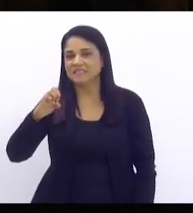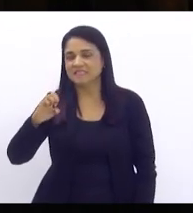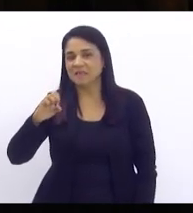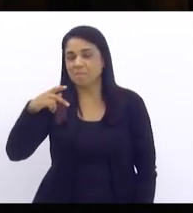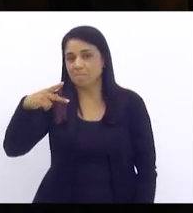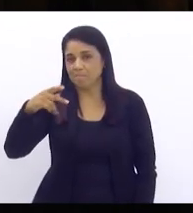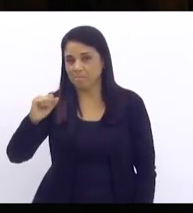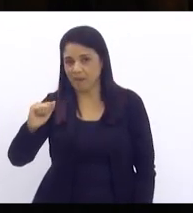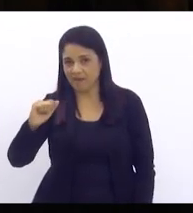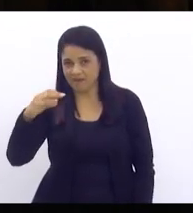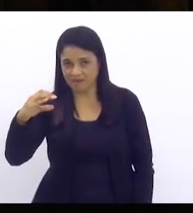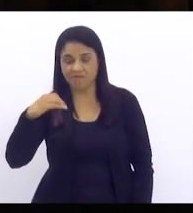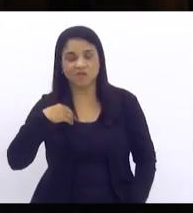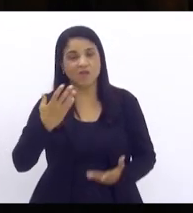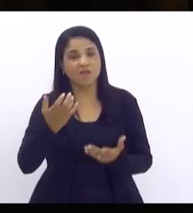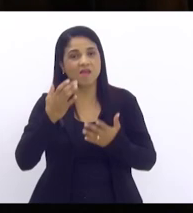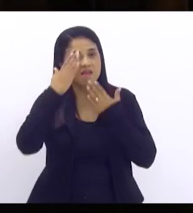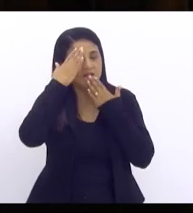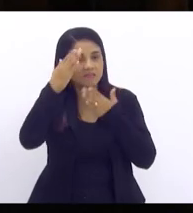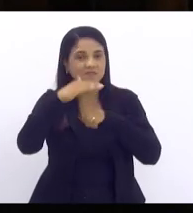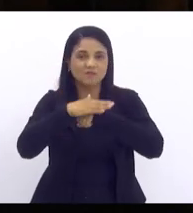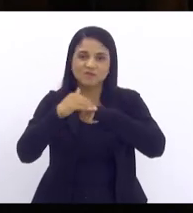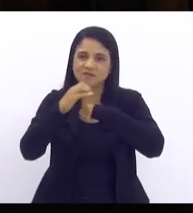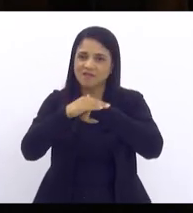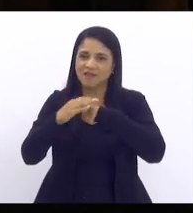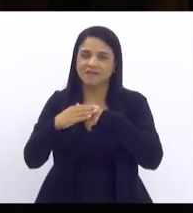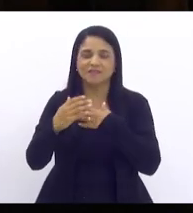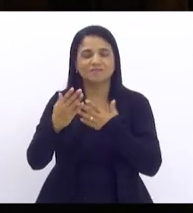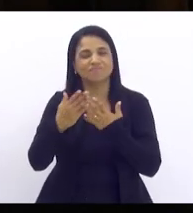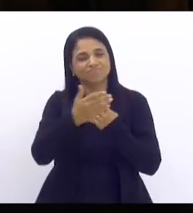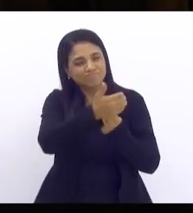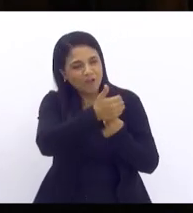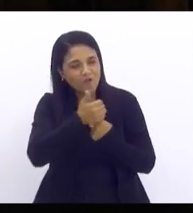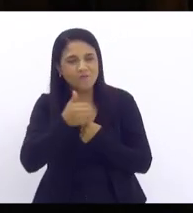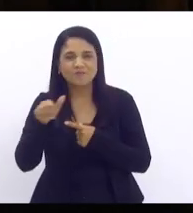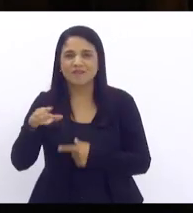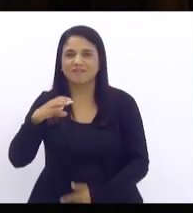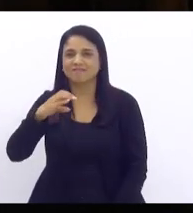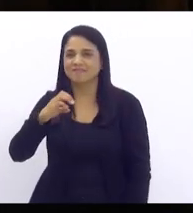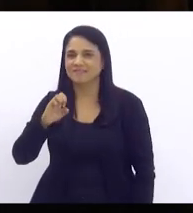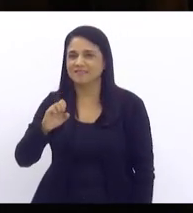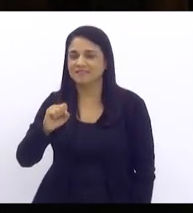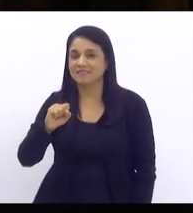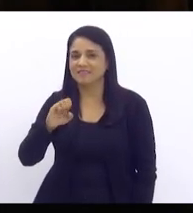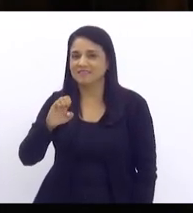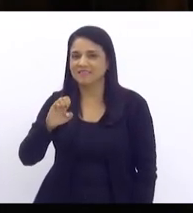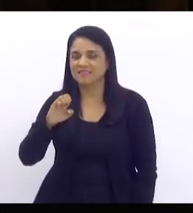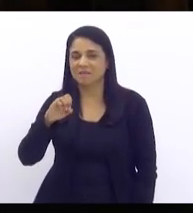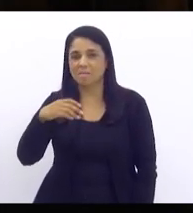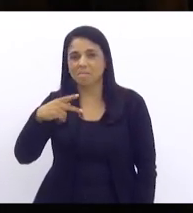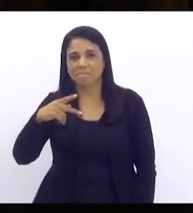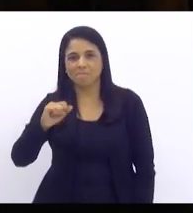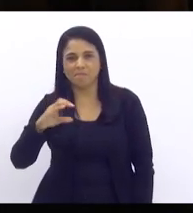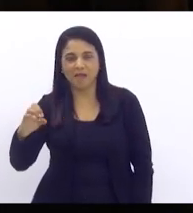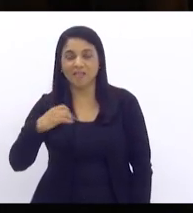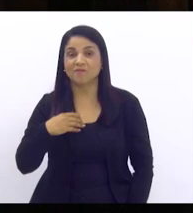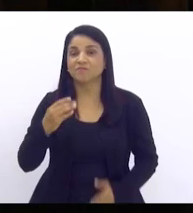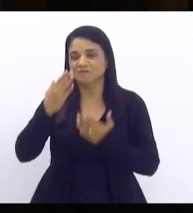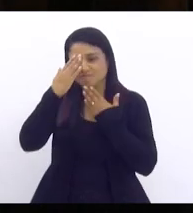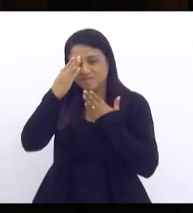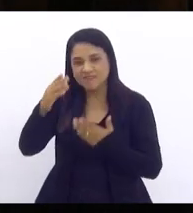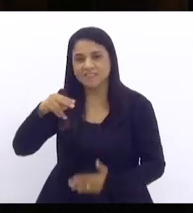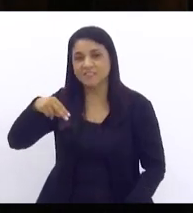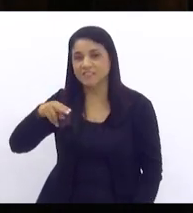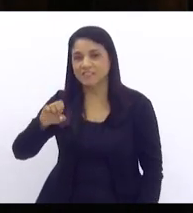Queria, primeiramente, agradecer todo o carinho recebido no CEPAC. Agradecer meu amigo Nicolas Ferreira pela palestra,